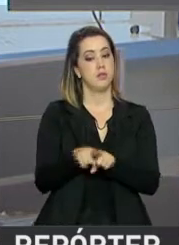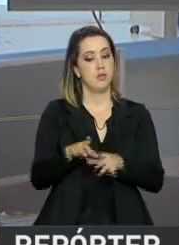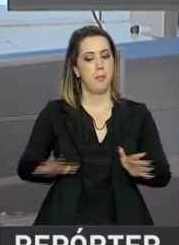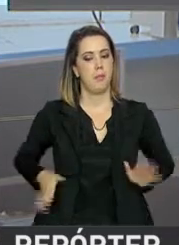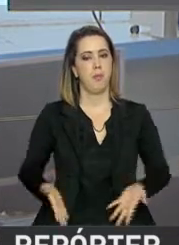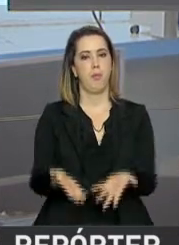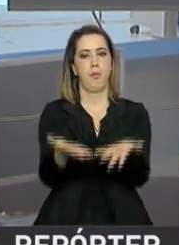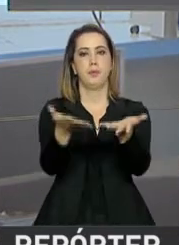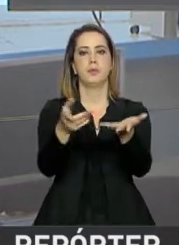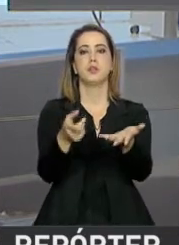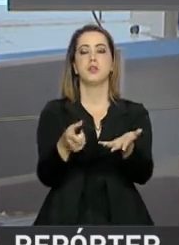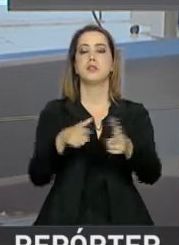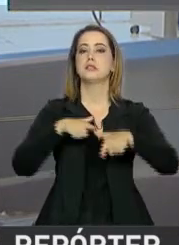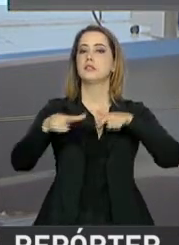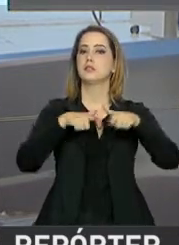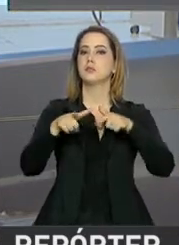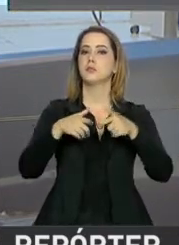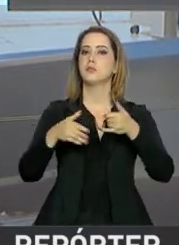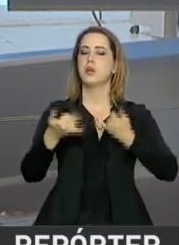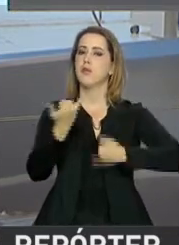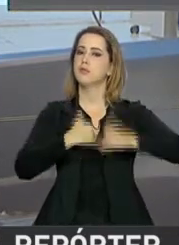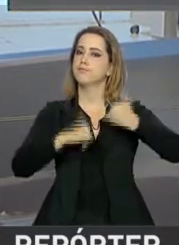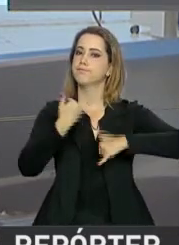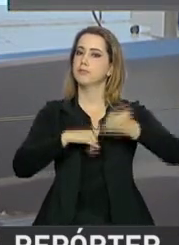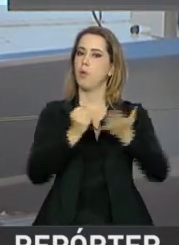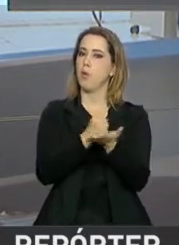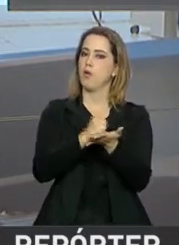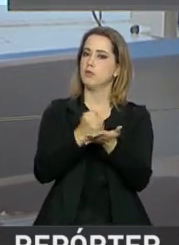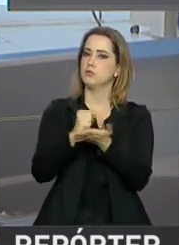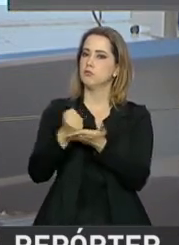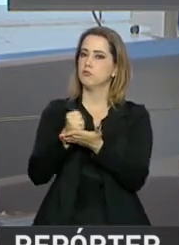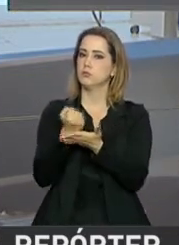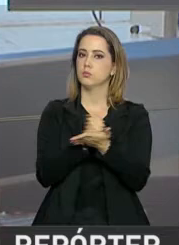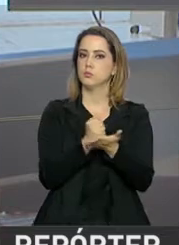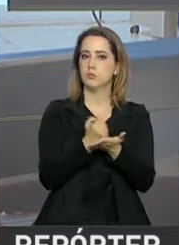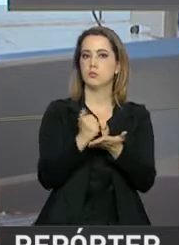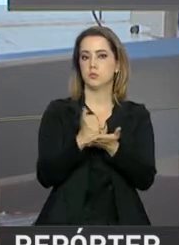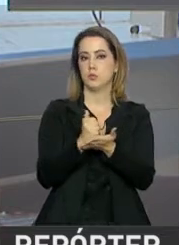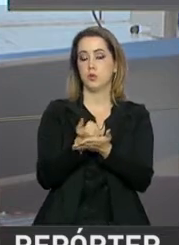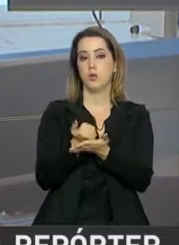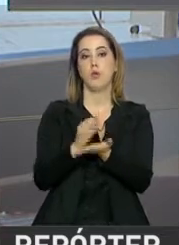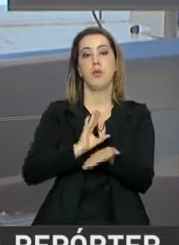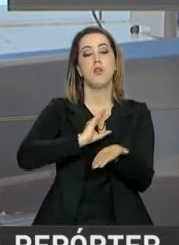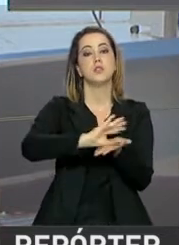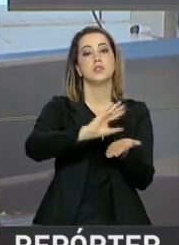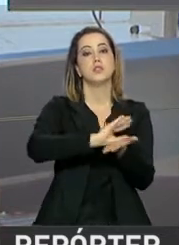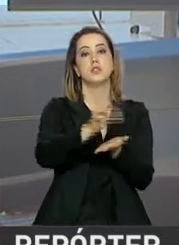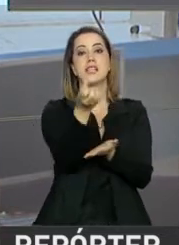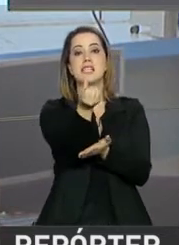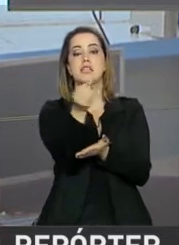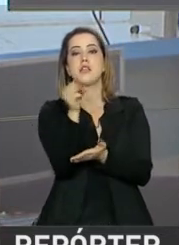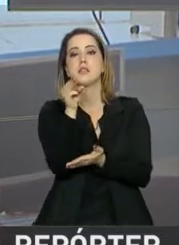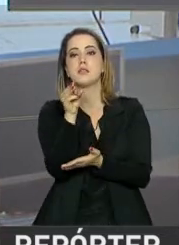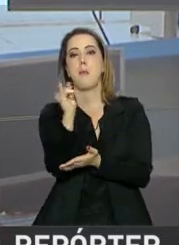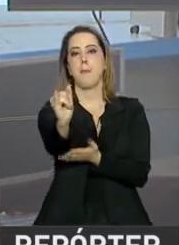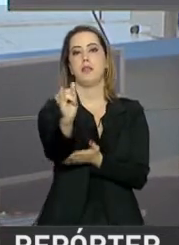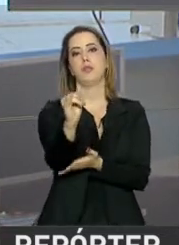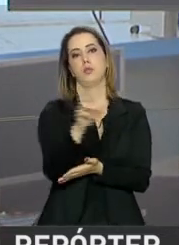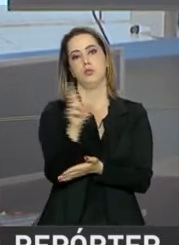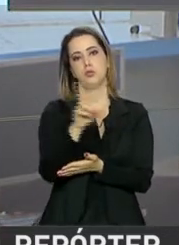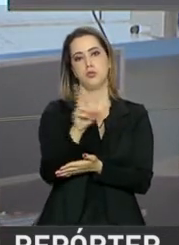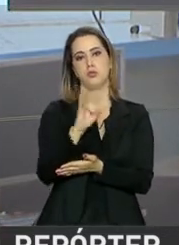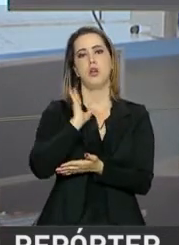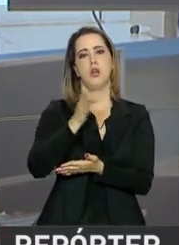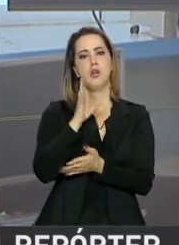farmacêutica uma medida que vai garantir incentivos de quase 6 bilhões e meio de reais do ministério da saúde ao setor